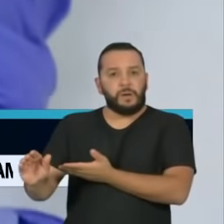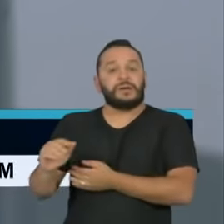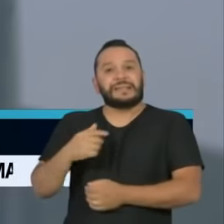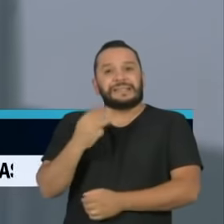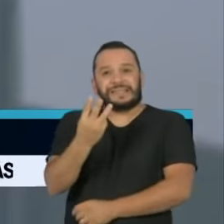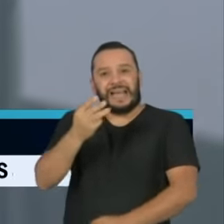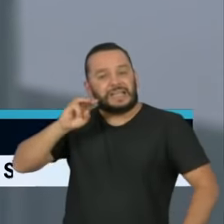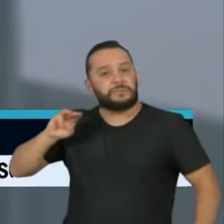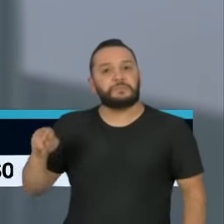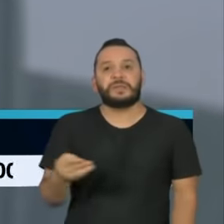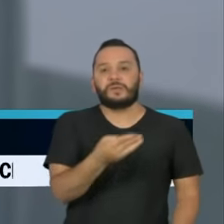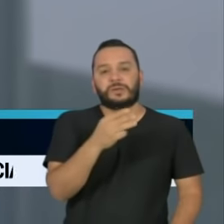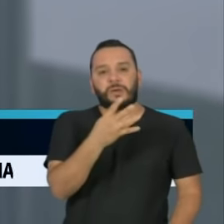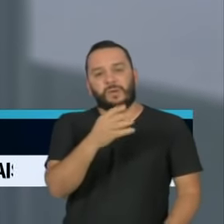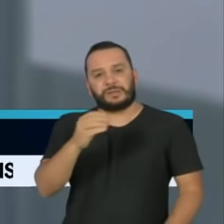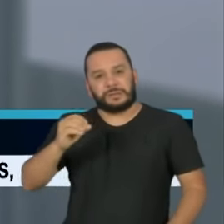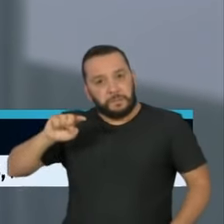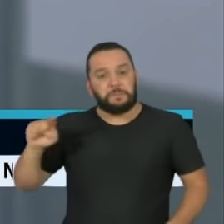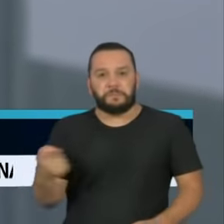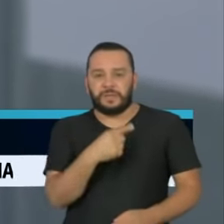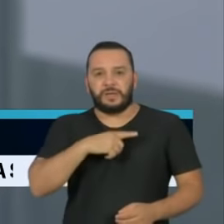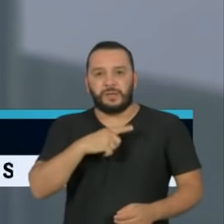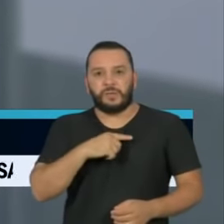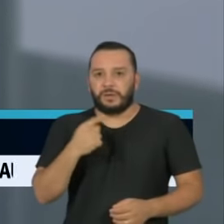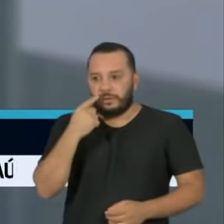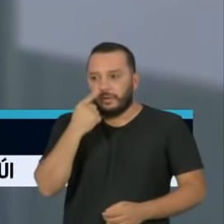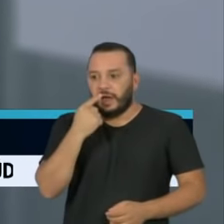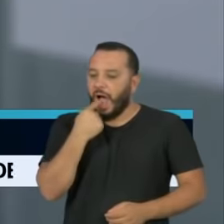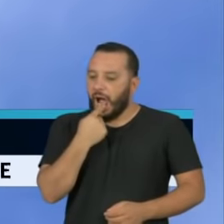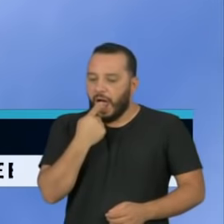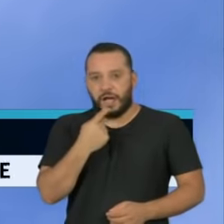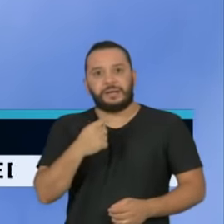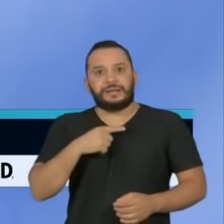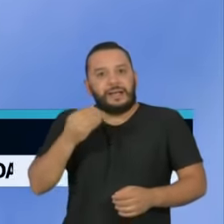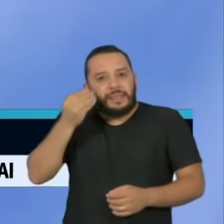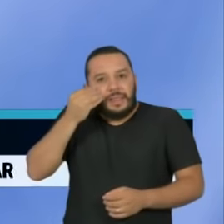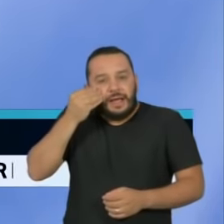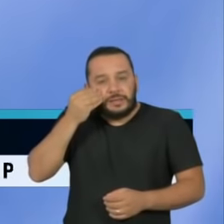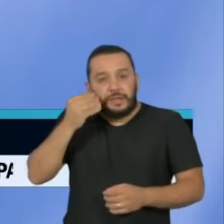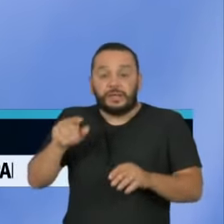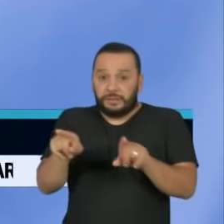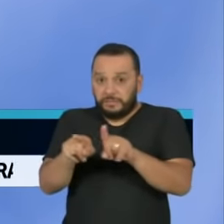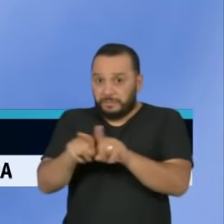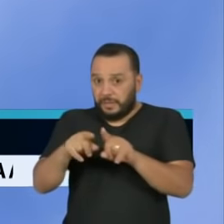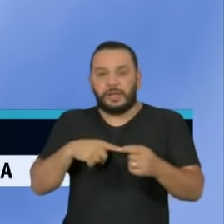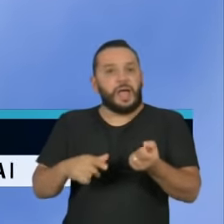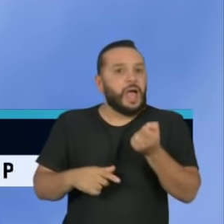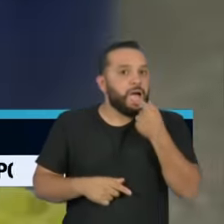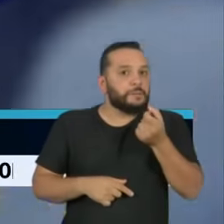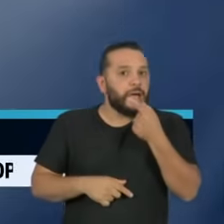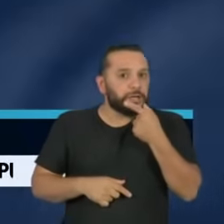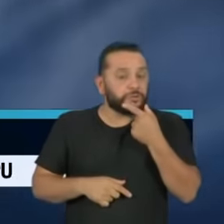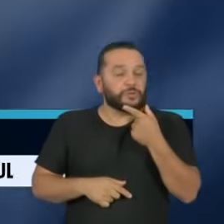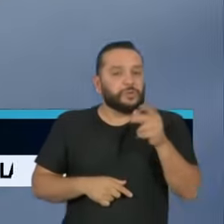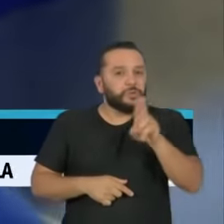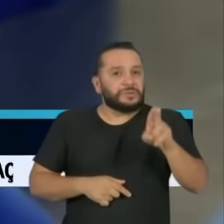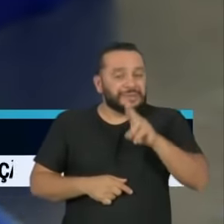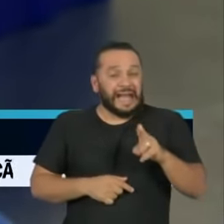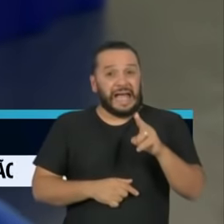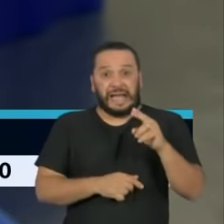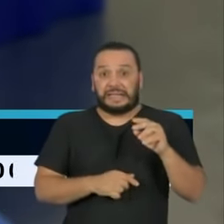unidades de hidroxicloroquina. Segundo a pasta, o medicamento será usado em casos graves de novo coronavírus e